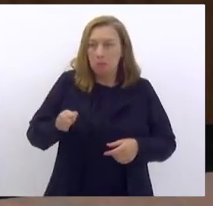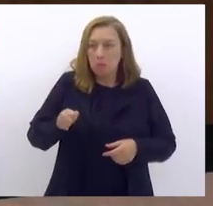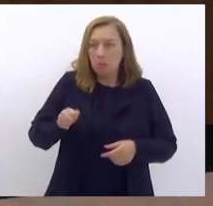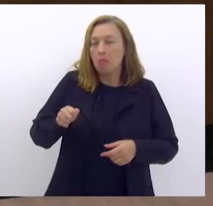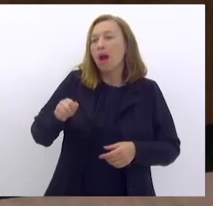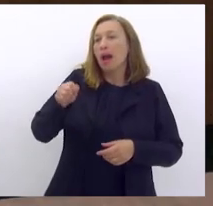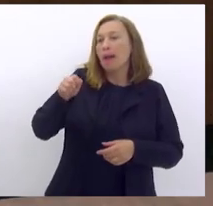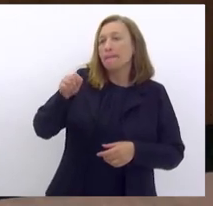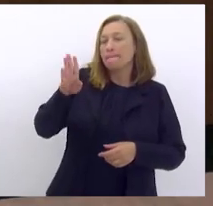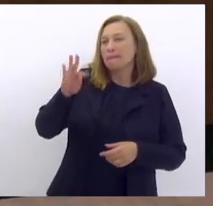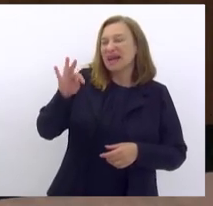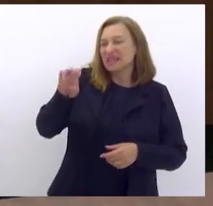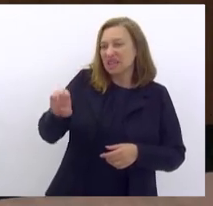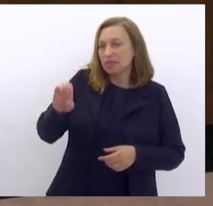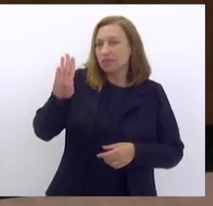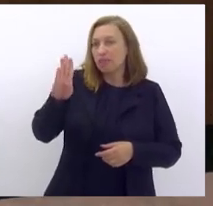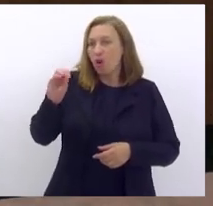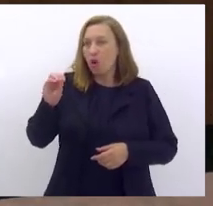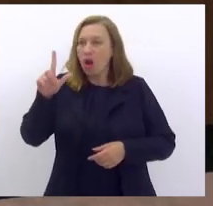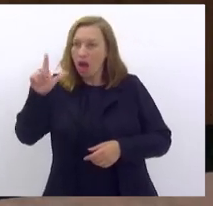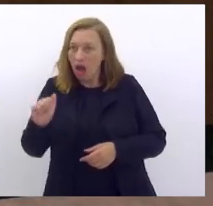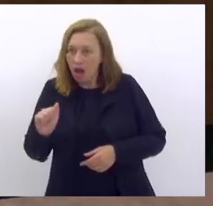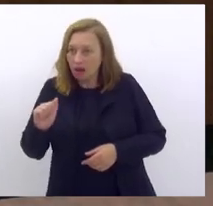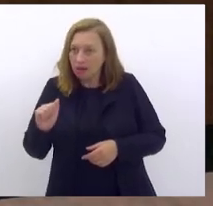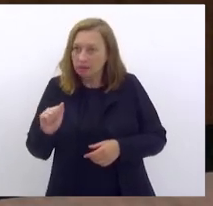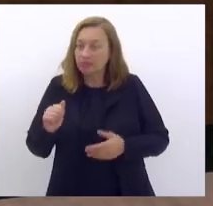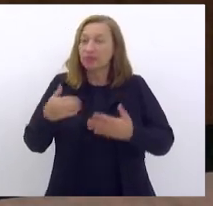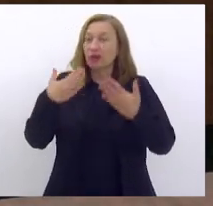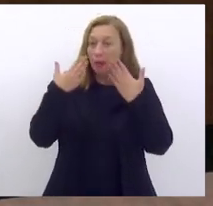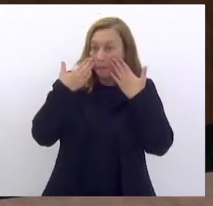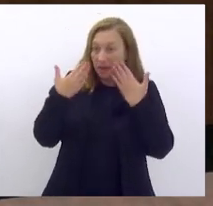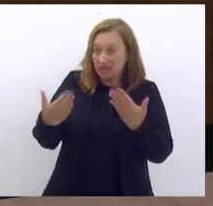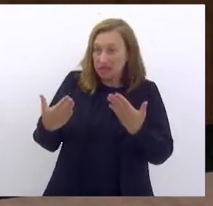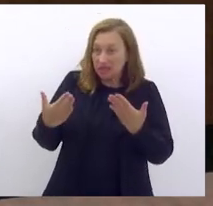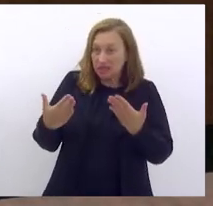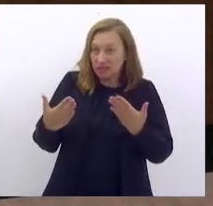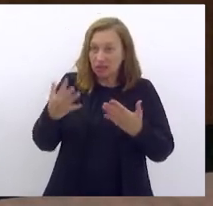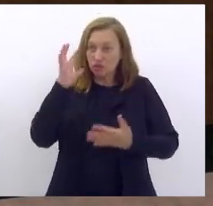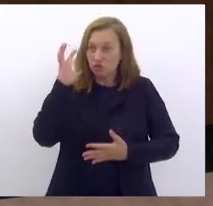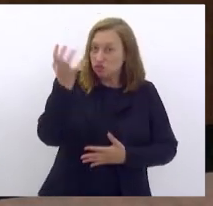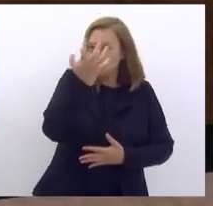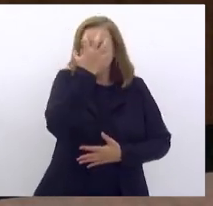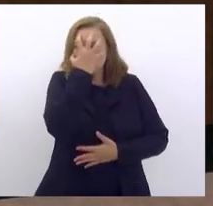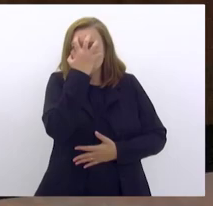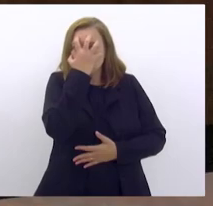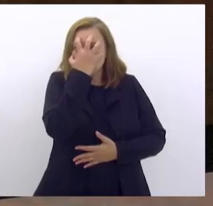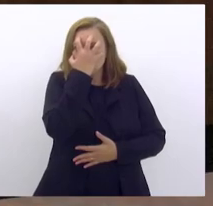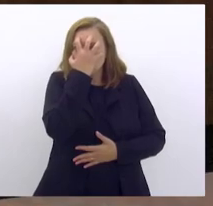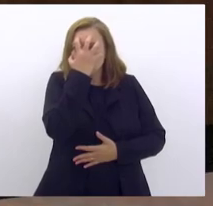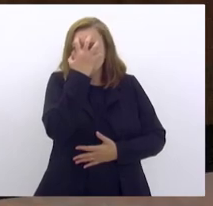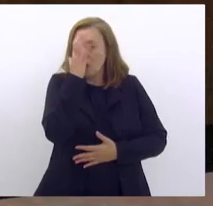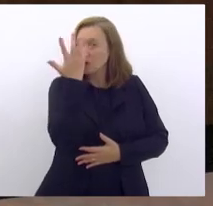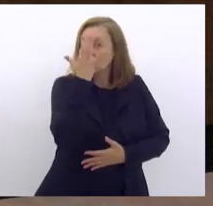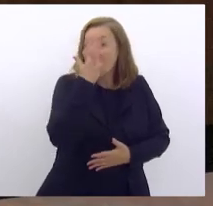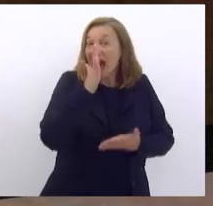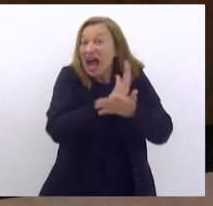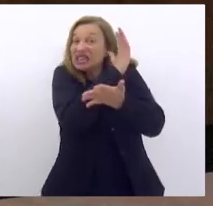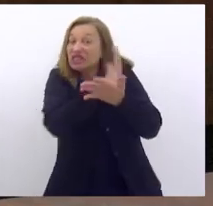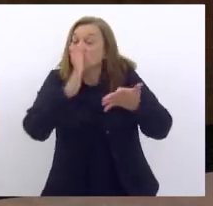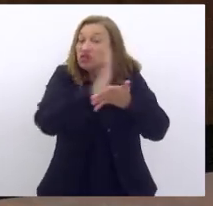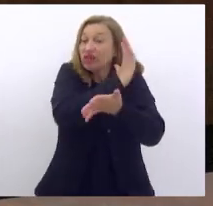eu não sou contra o carnaval, mas o bate-bola se apresenta mascarado no carnaval, muitas das